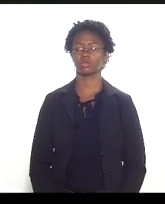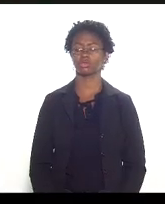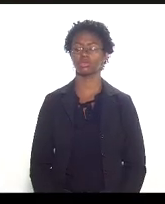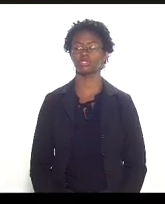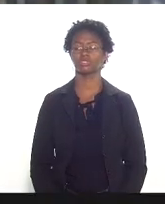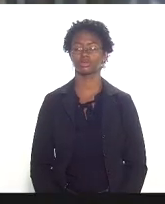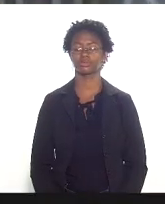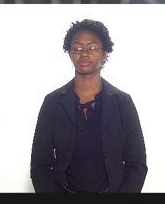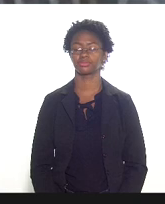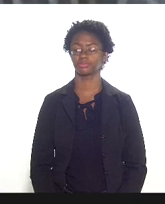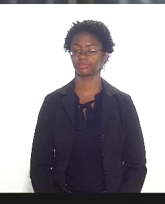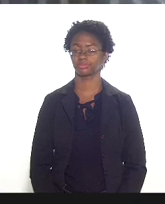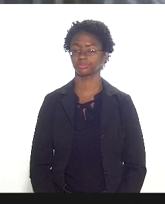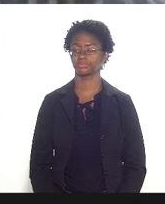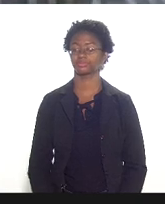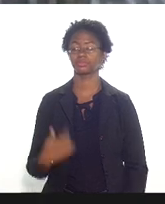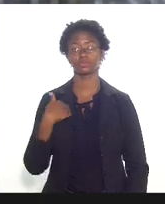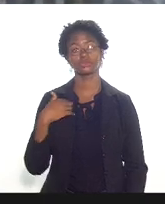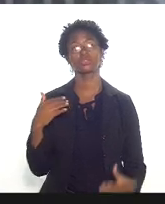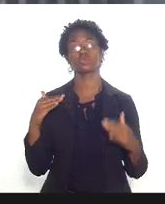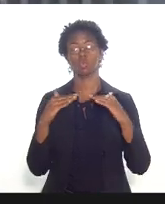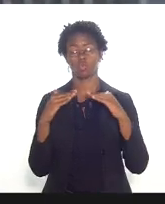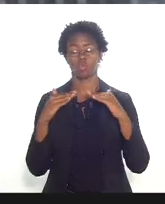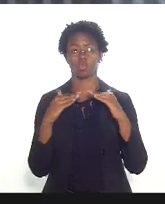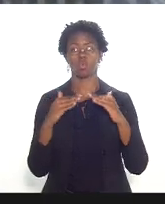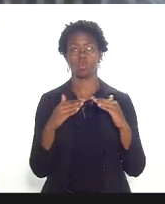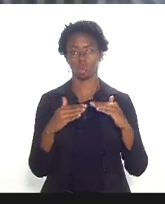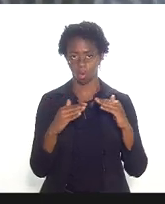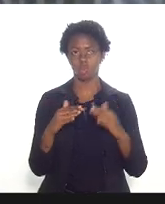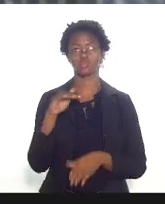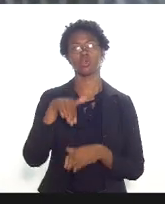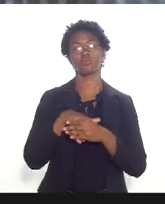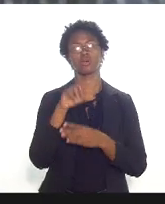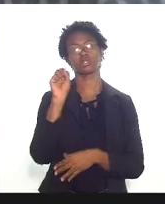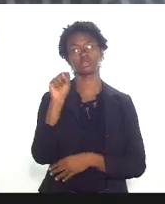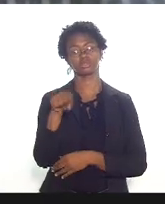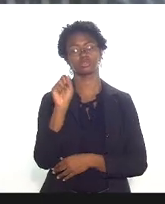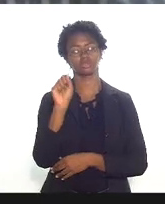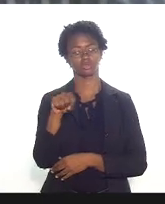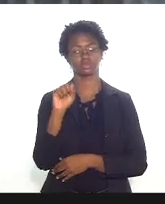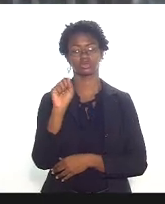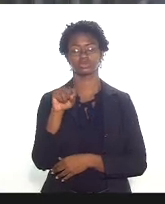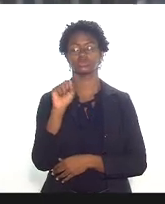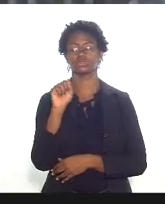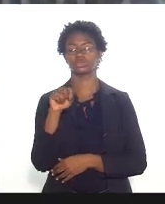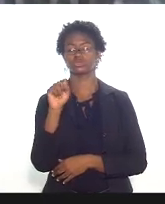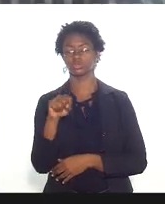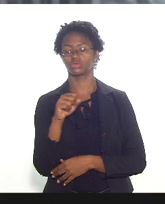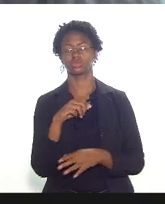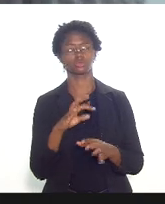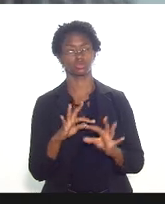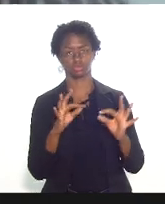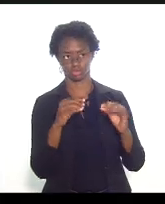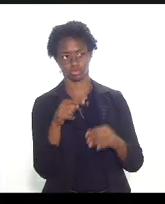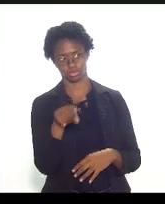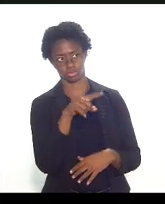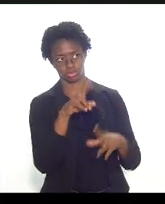Presidente, eu voto sim. Voto favorável à pertinência desse bloco.